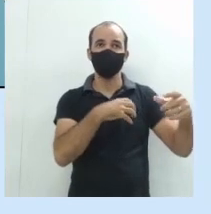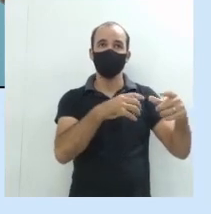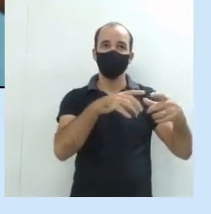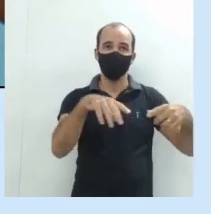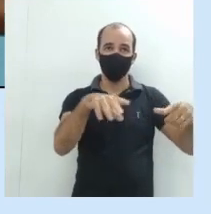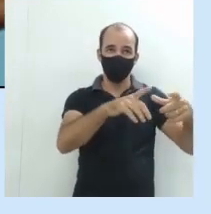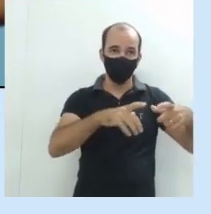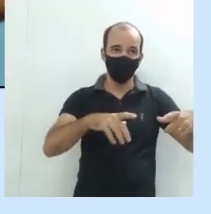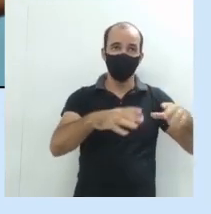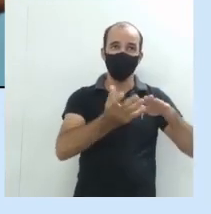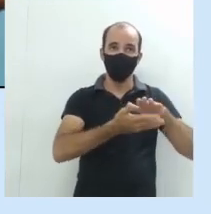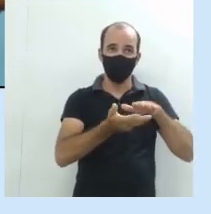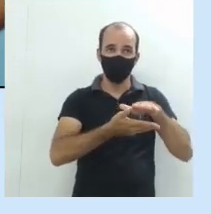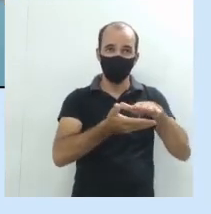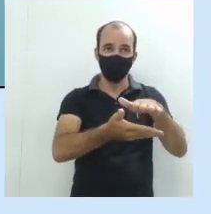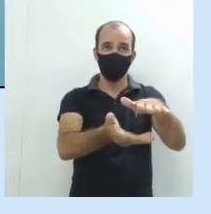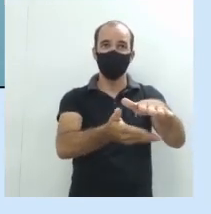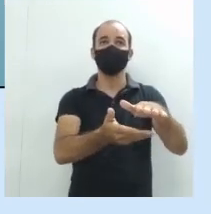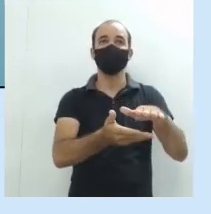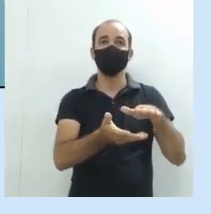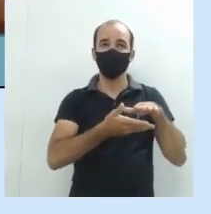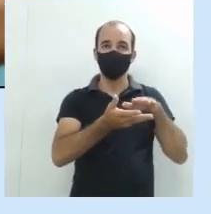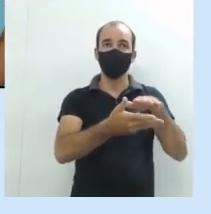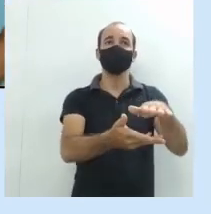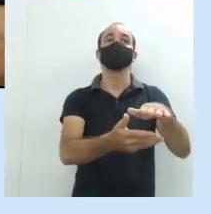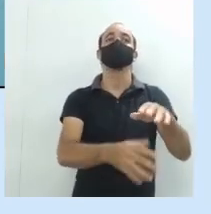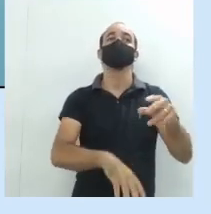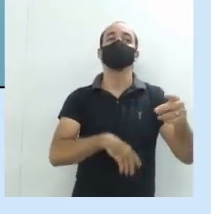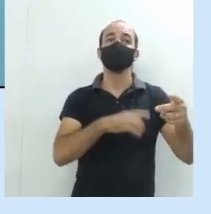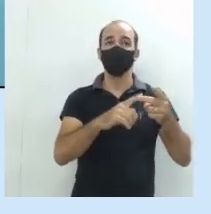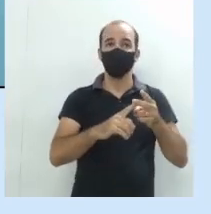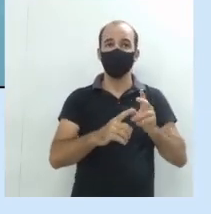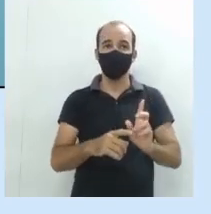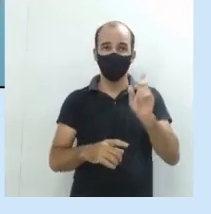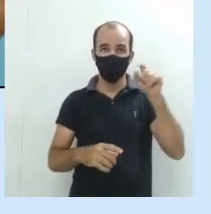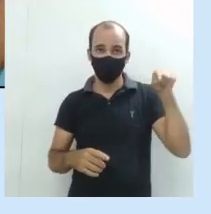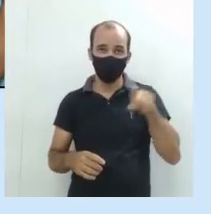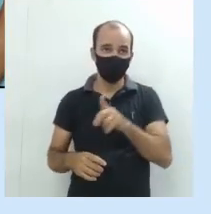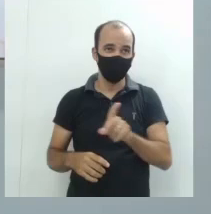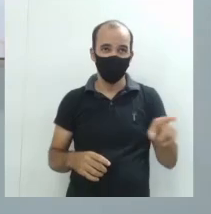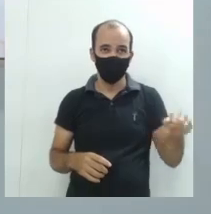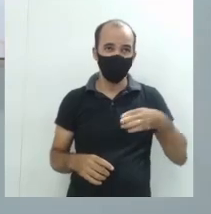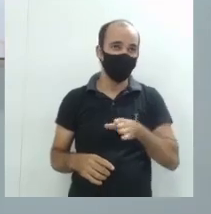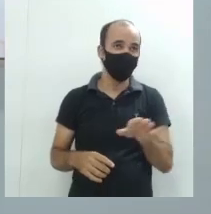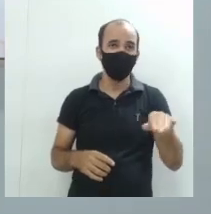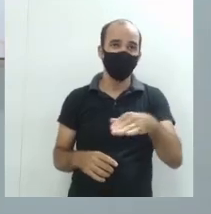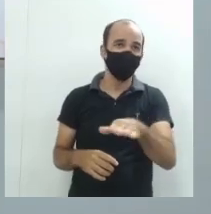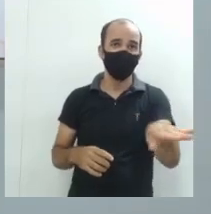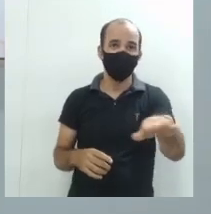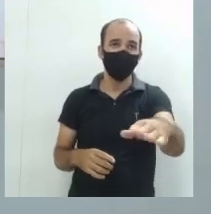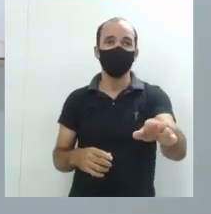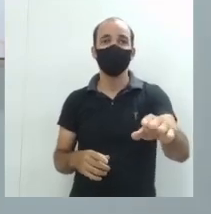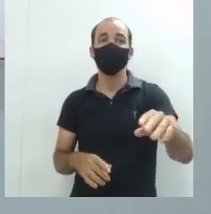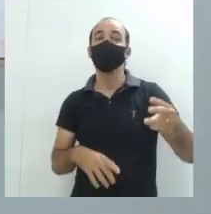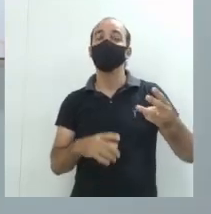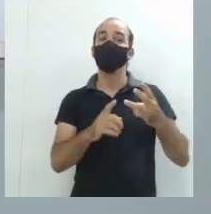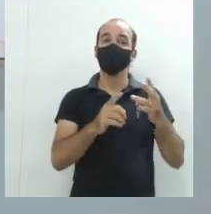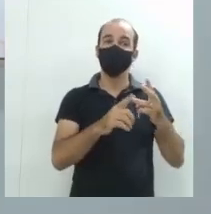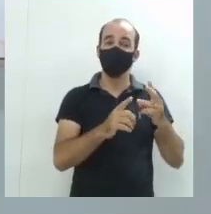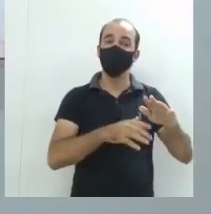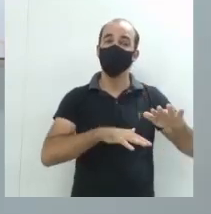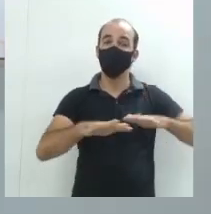Não confunda a natureza com Ana Teresa. Gostou dessa?